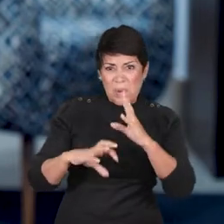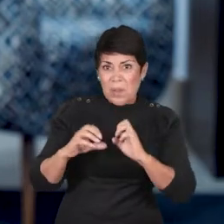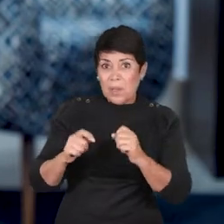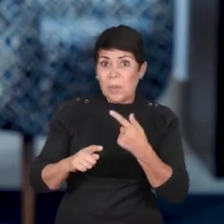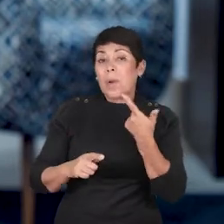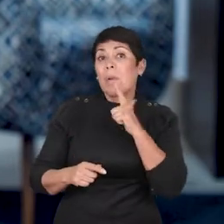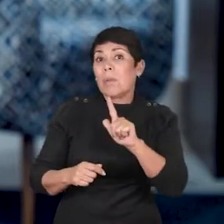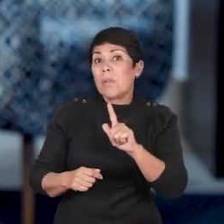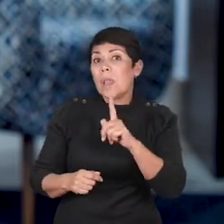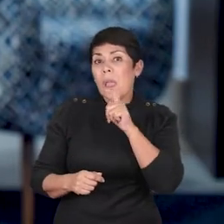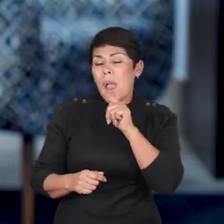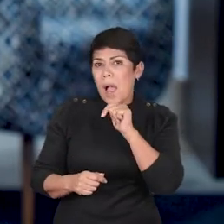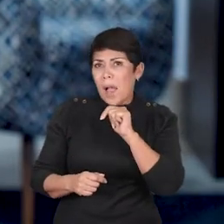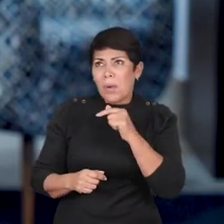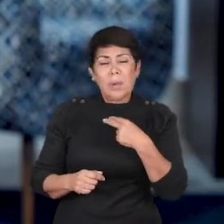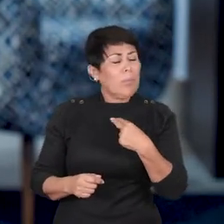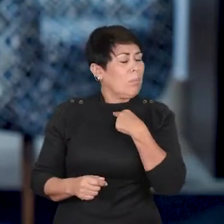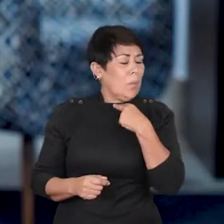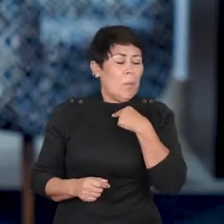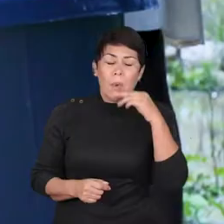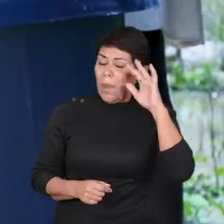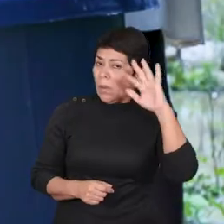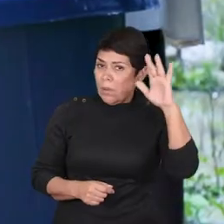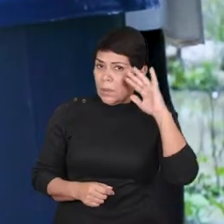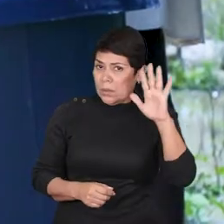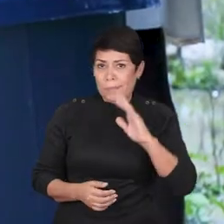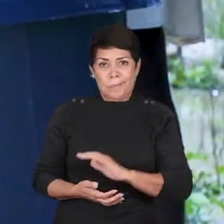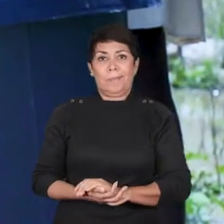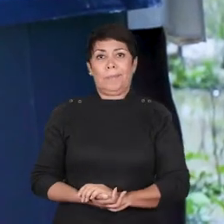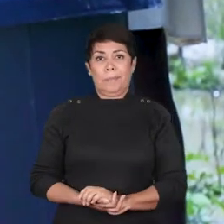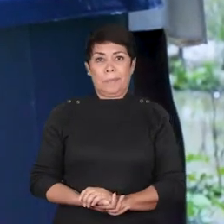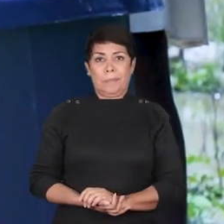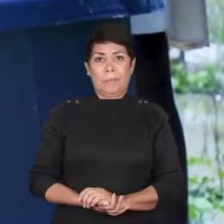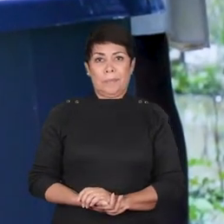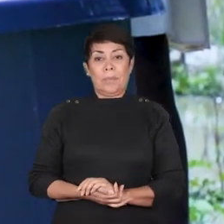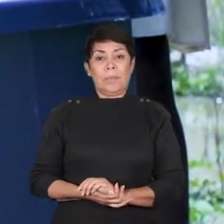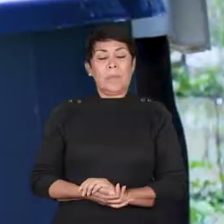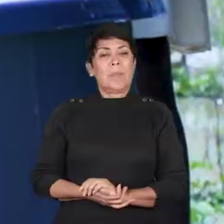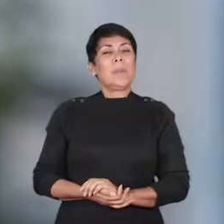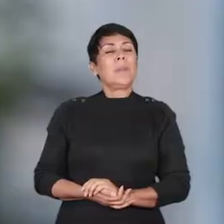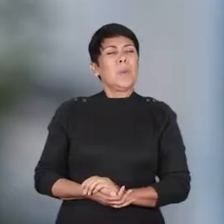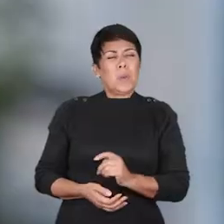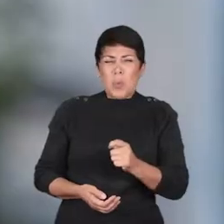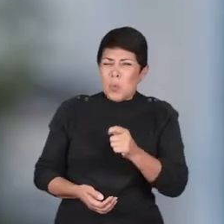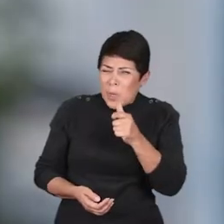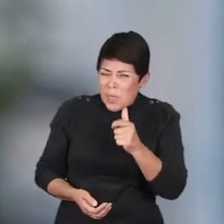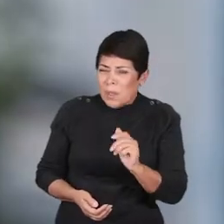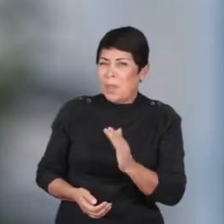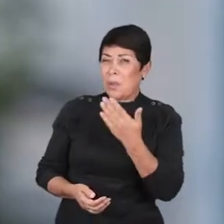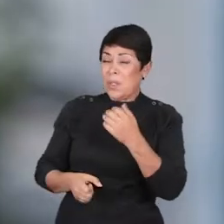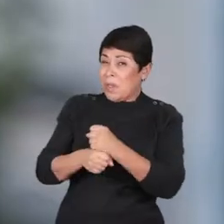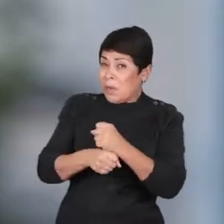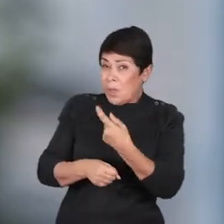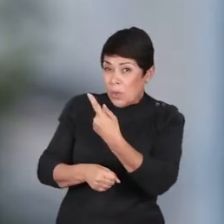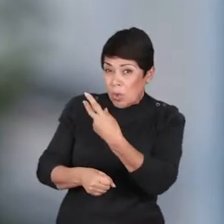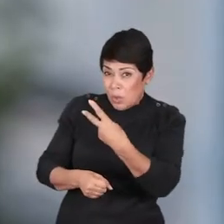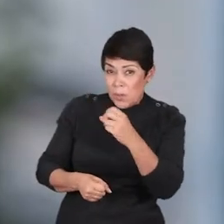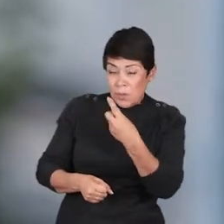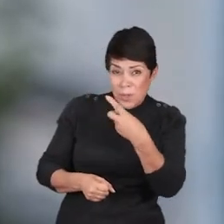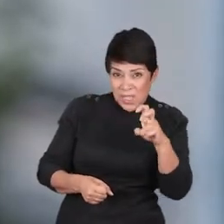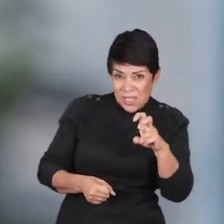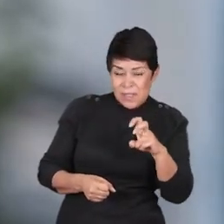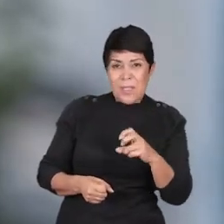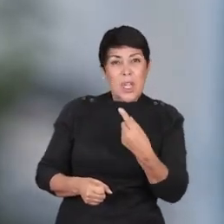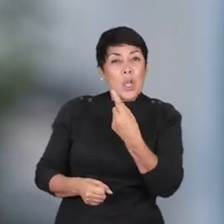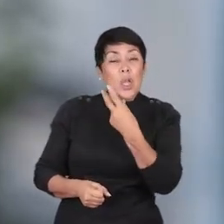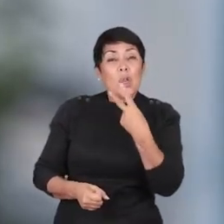para ter água é uma coisa que eu prefiro nem imaginar. A gente chegou muito perto disso em 2015, de